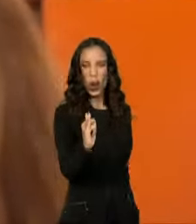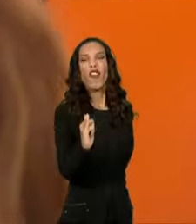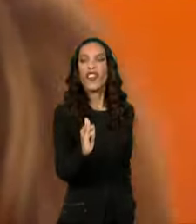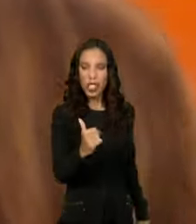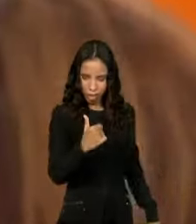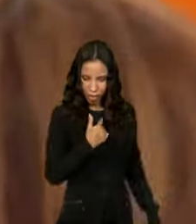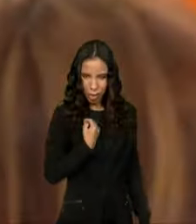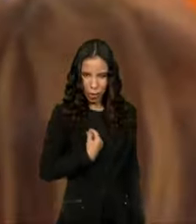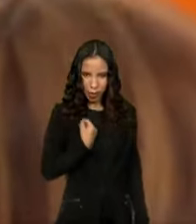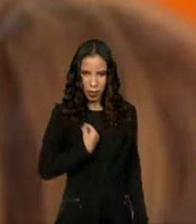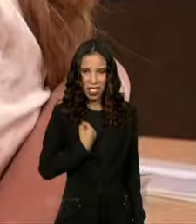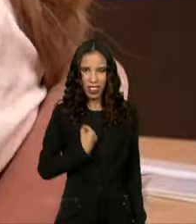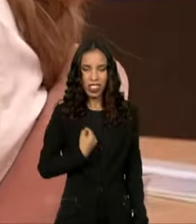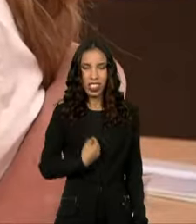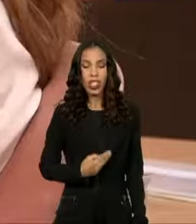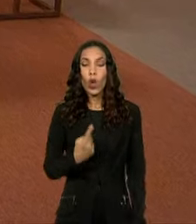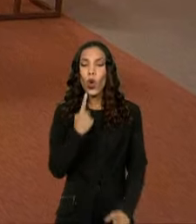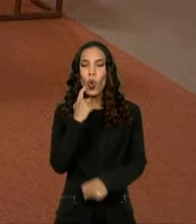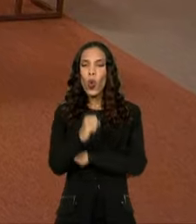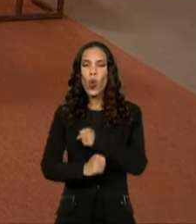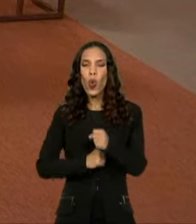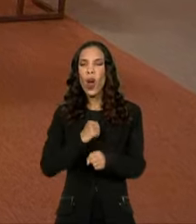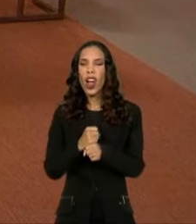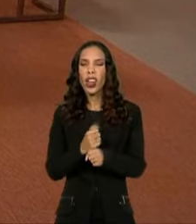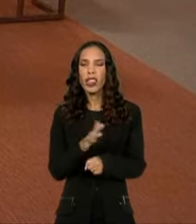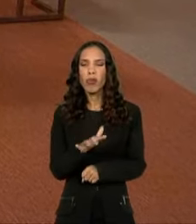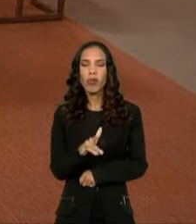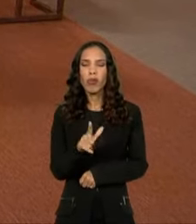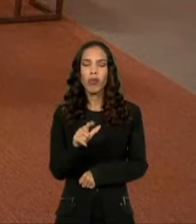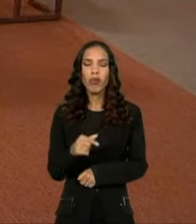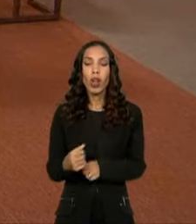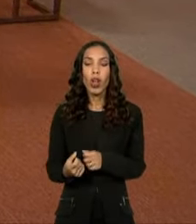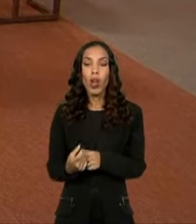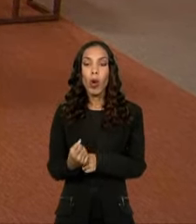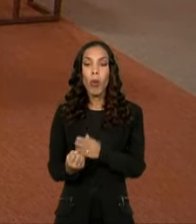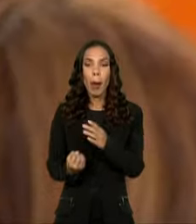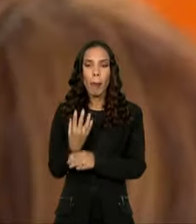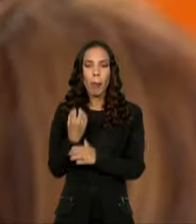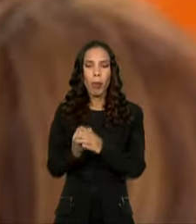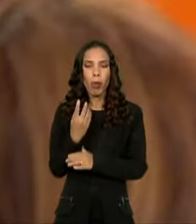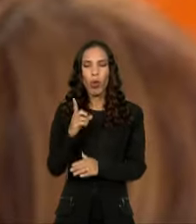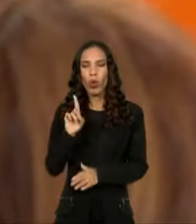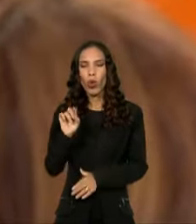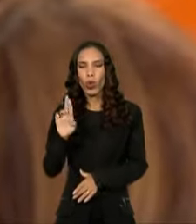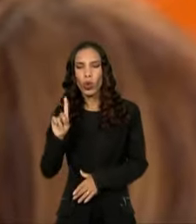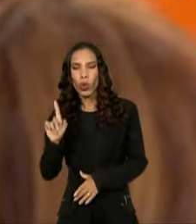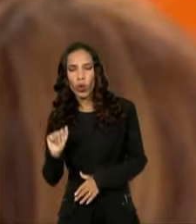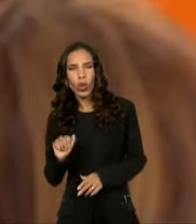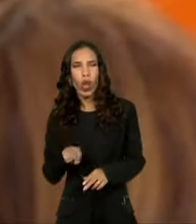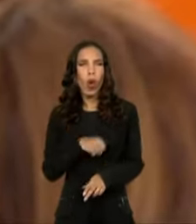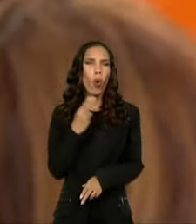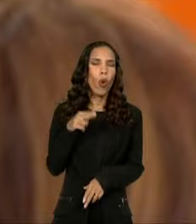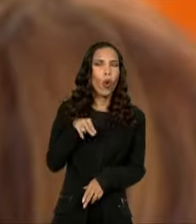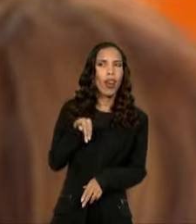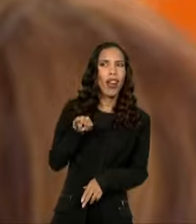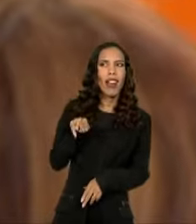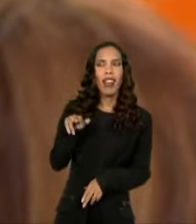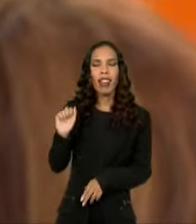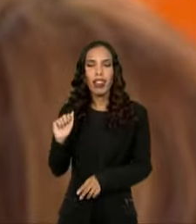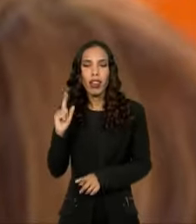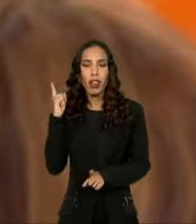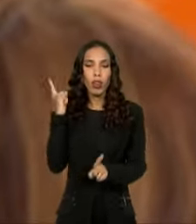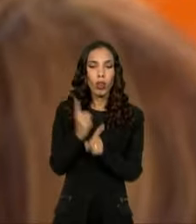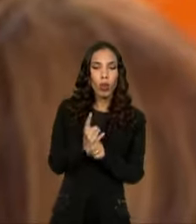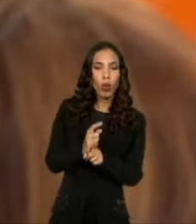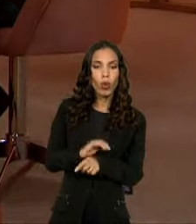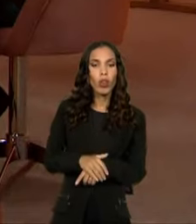Já profetizou também. E aí um ano depois, mais ou menos, uma produtora me encontrou, não sei se foi a Duda ou se foi a Nina, me encontrou e aí